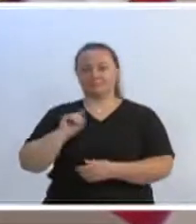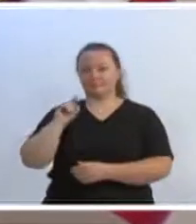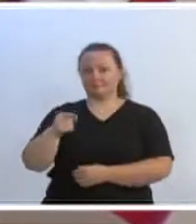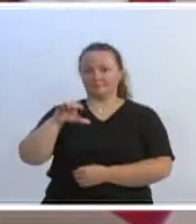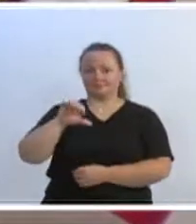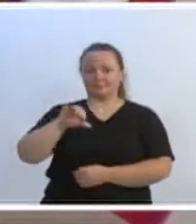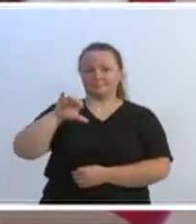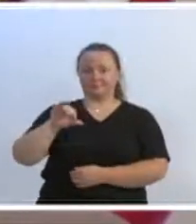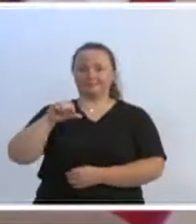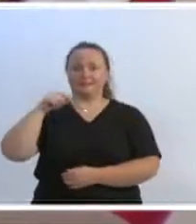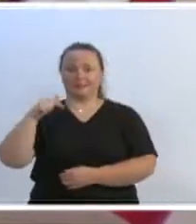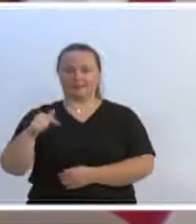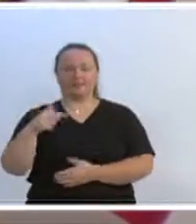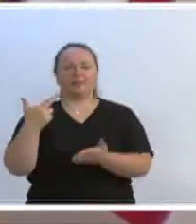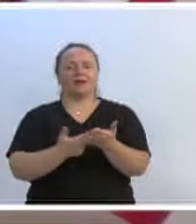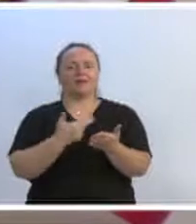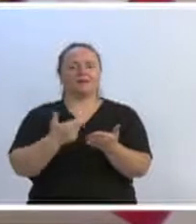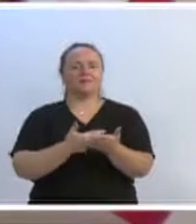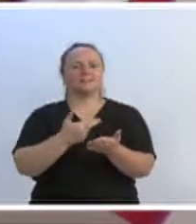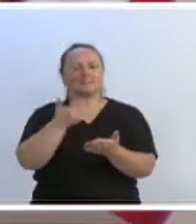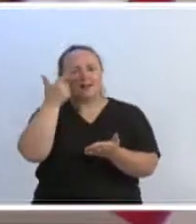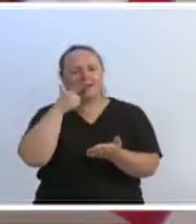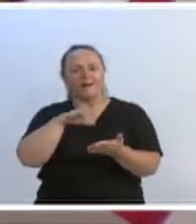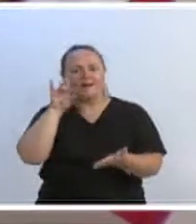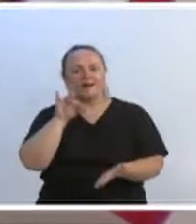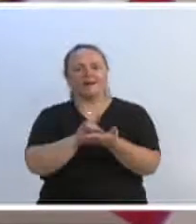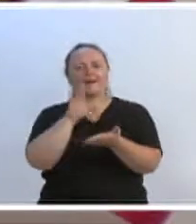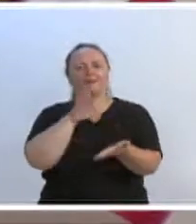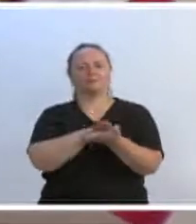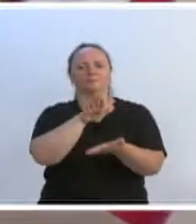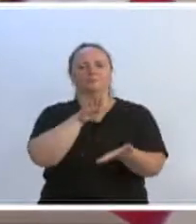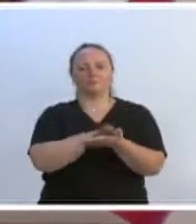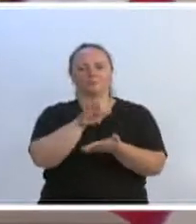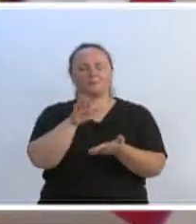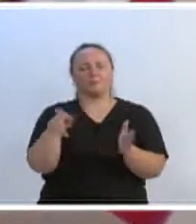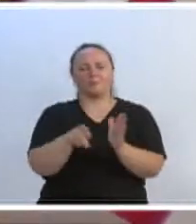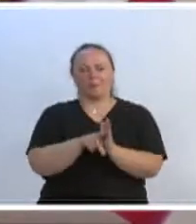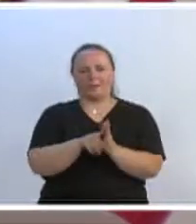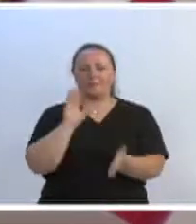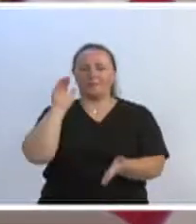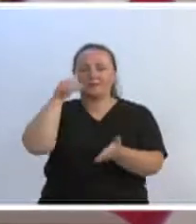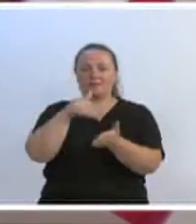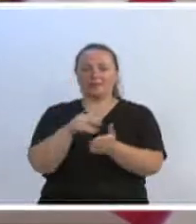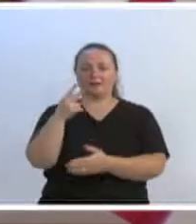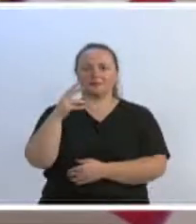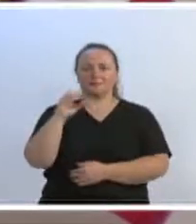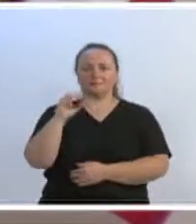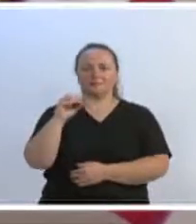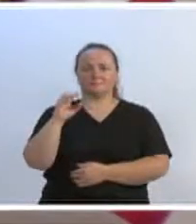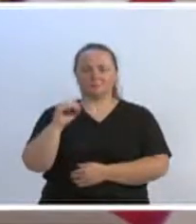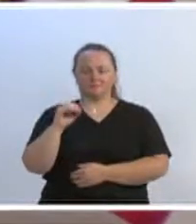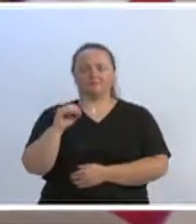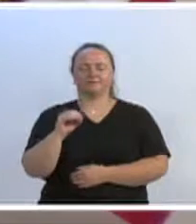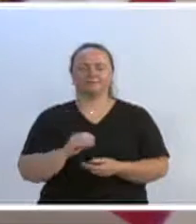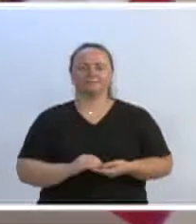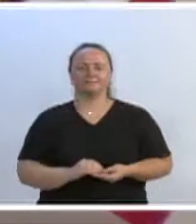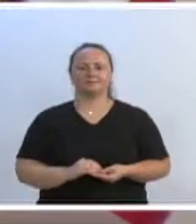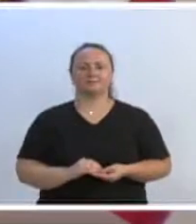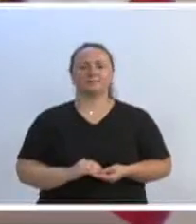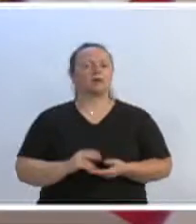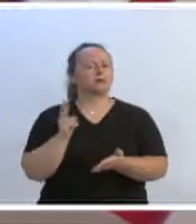da região do Vale do Itajaí, o mesmo organizou um pequeno caderno mensal que continha